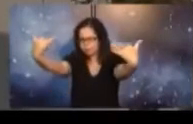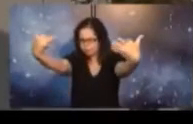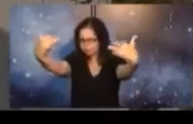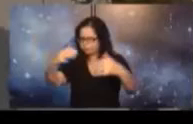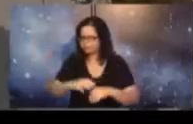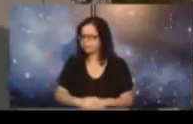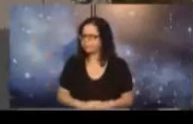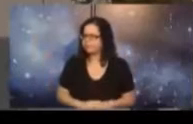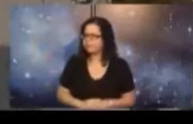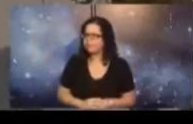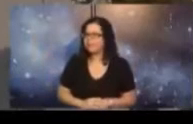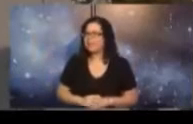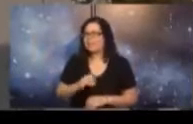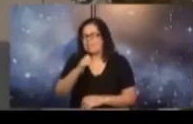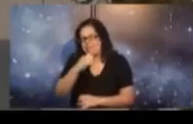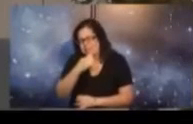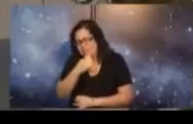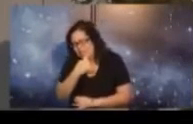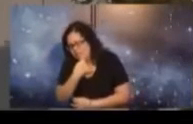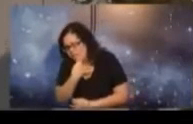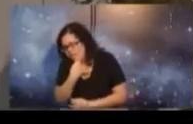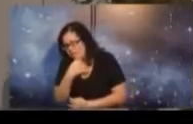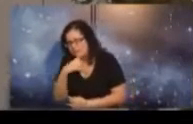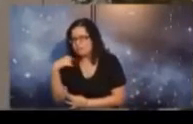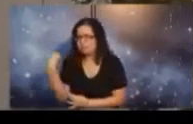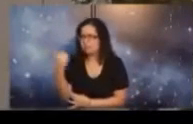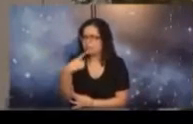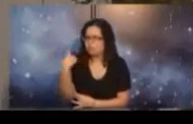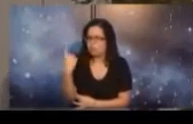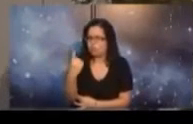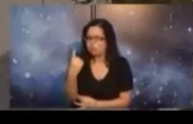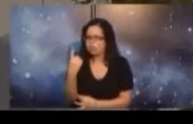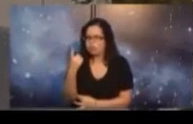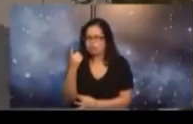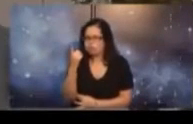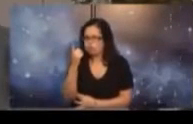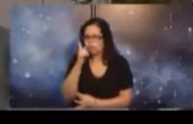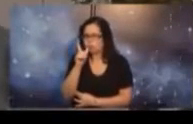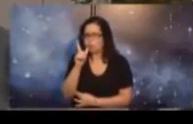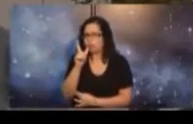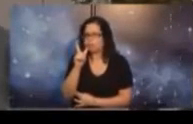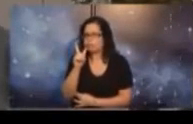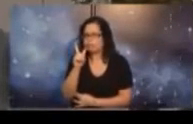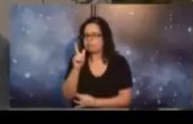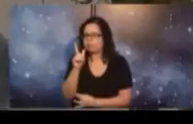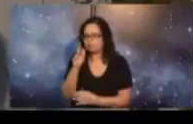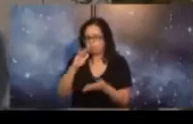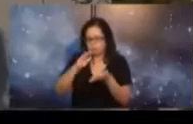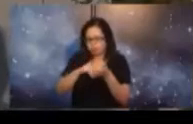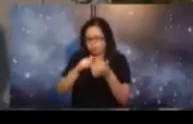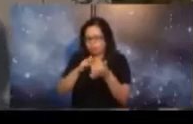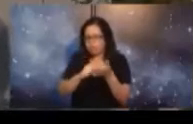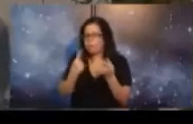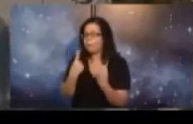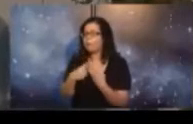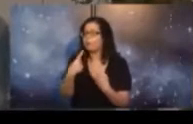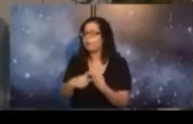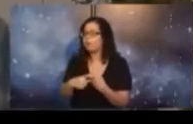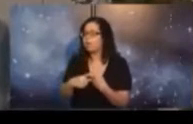infelizmente, durante décadas, nós não conseguimos retirar isso, porque ficamos num